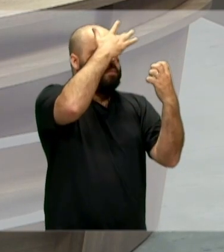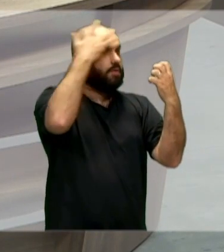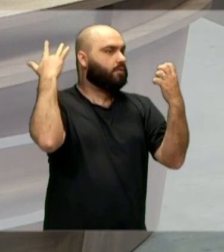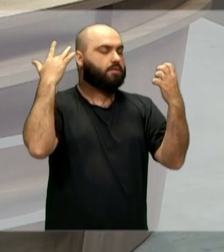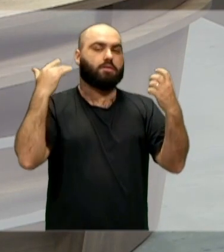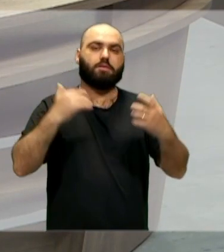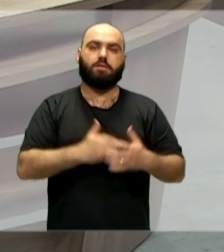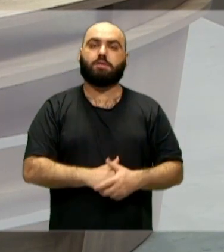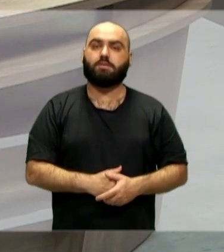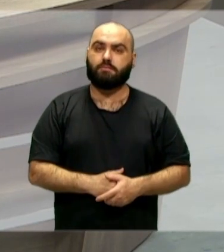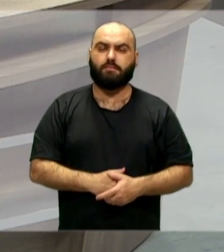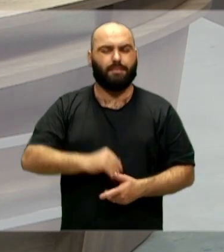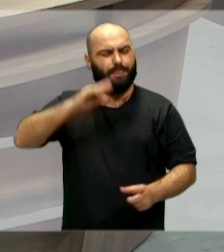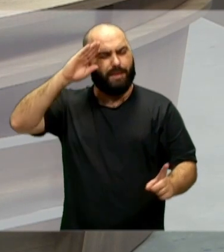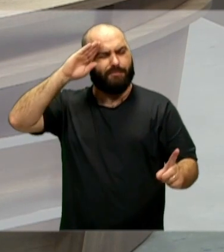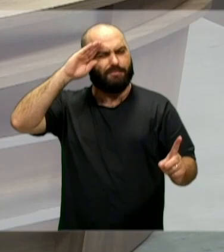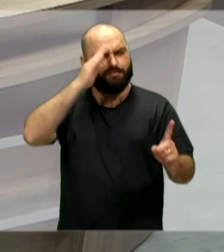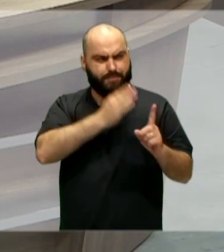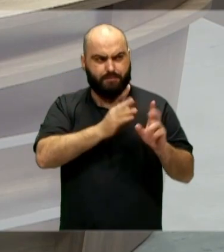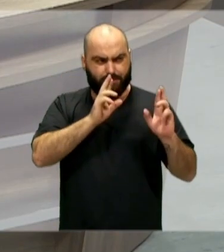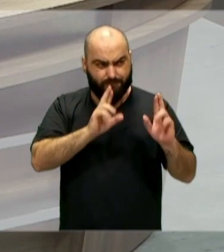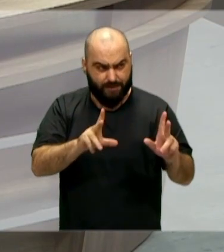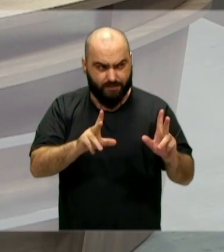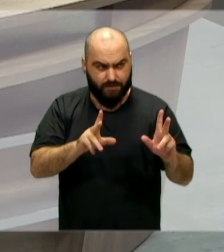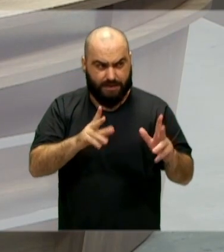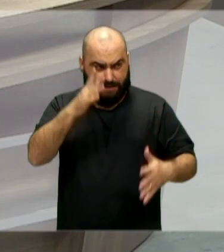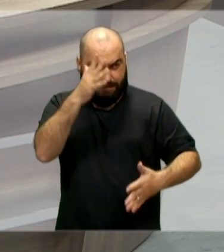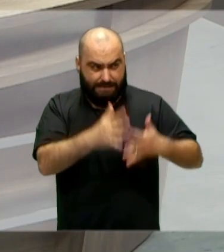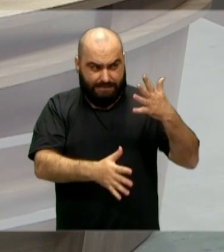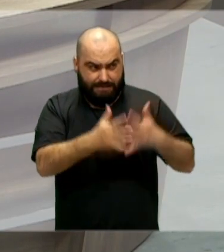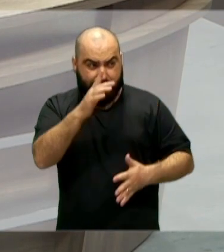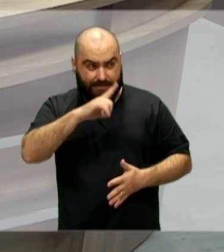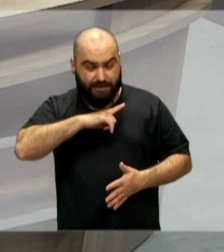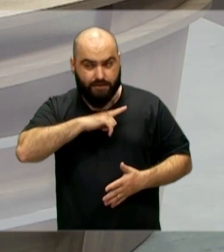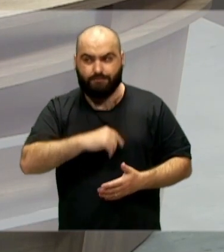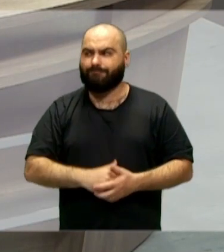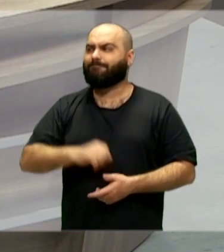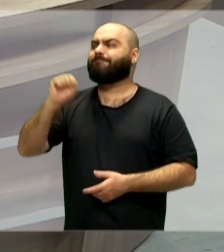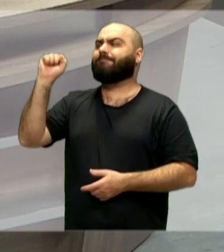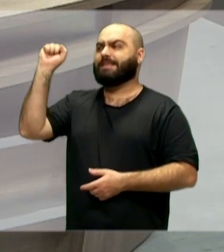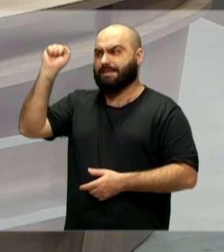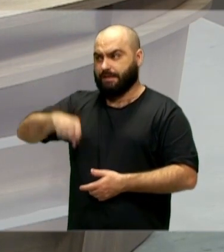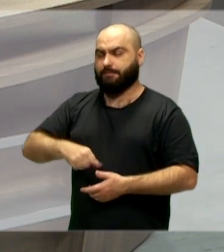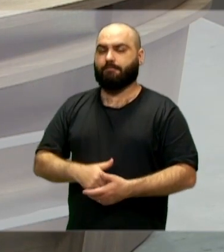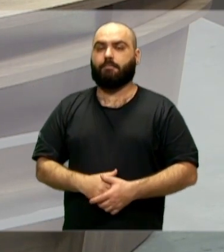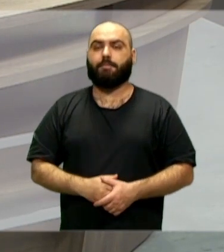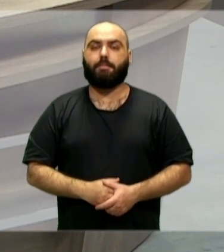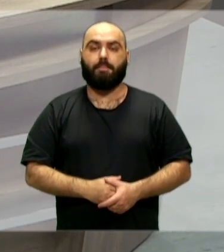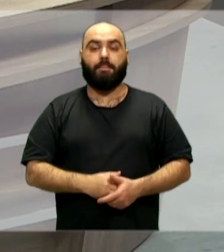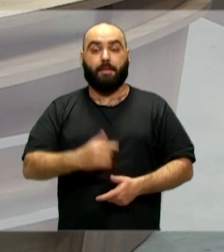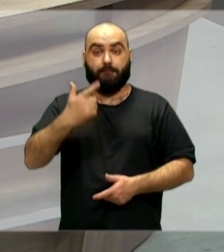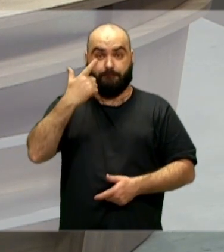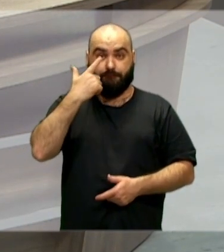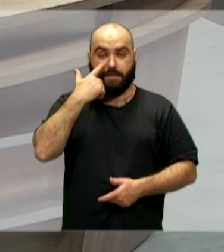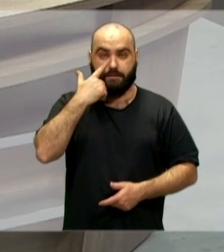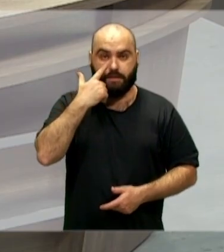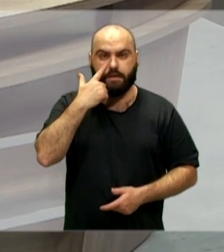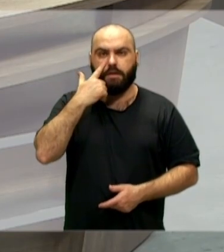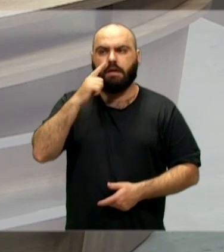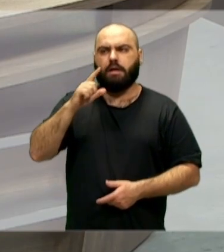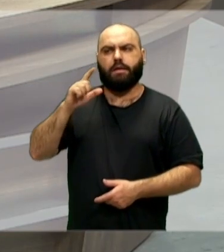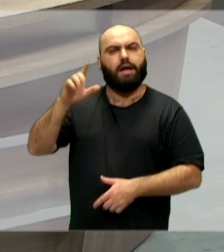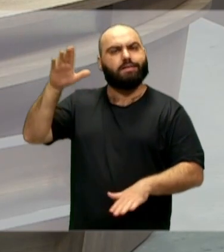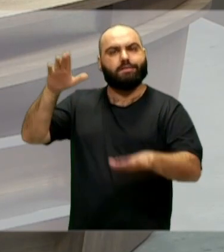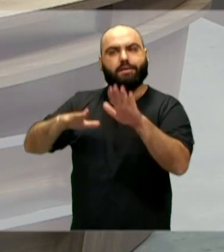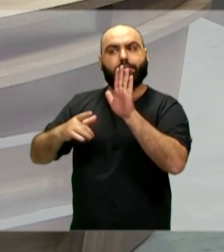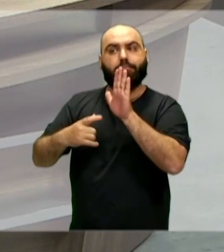né? Essa é a principal diferença, a principal confusão que se faz. Principalmente. Tanto que quando a gente vai pegar alguns modelos ilustrativos,